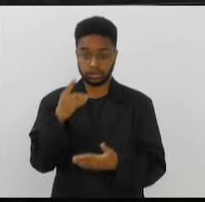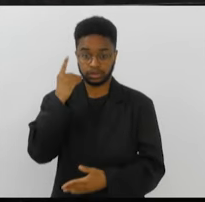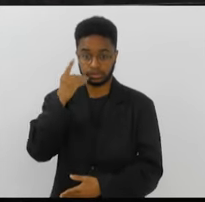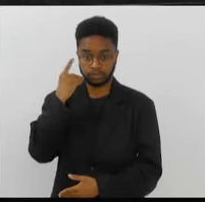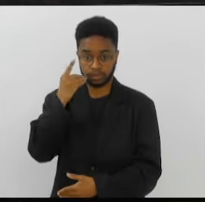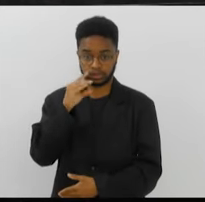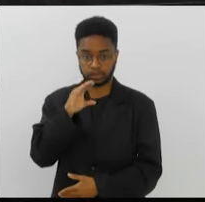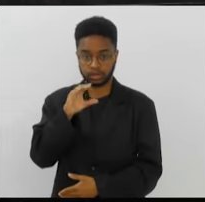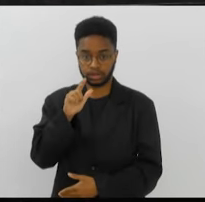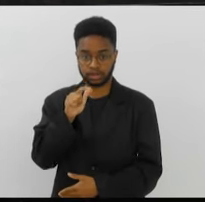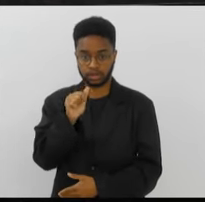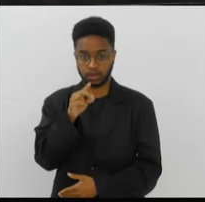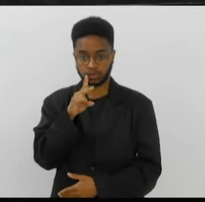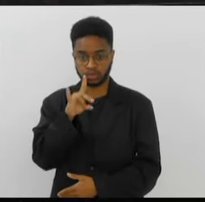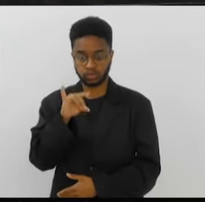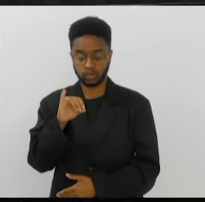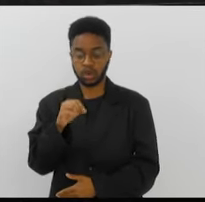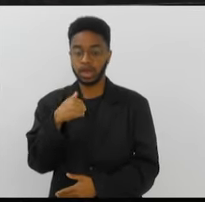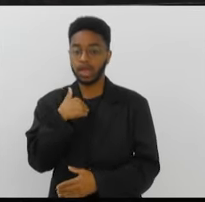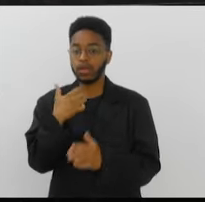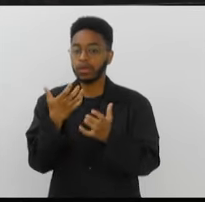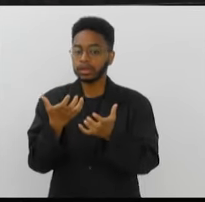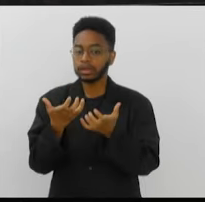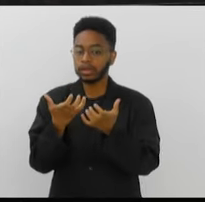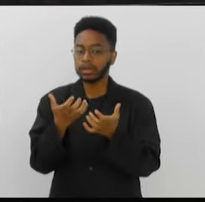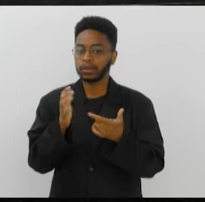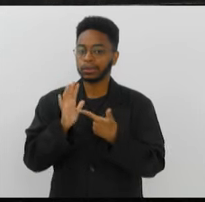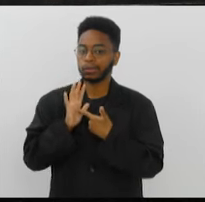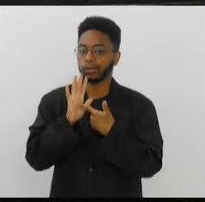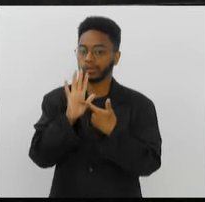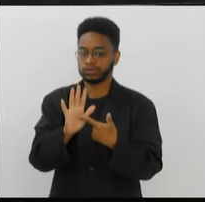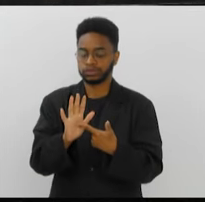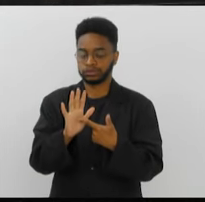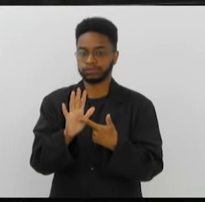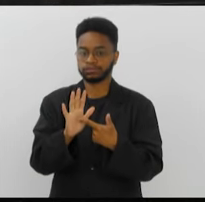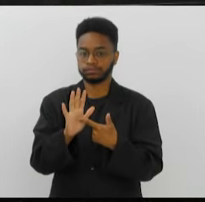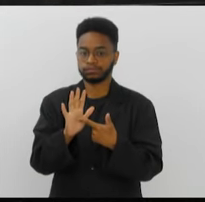Caiado, eu queria destacar